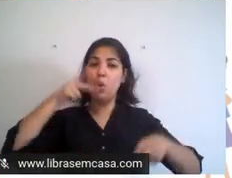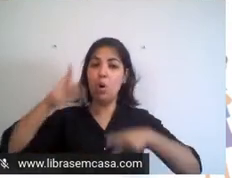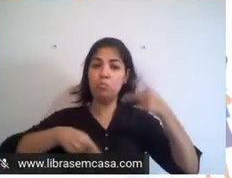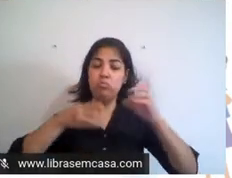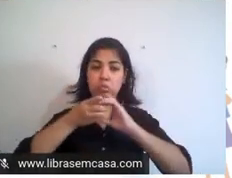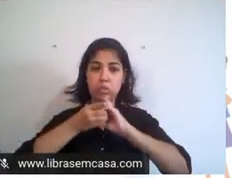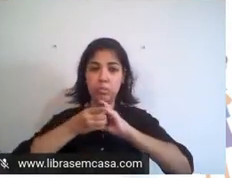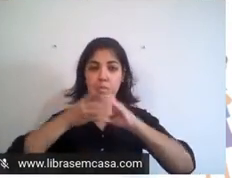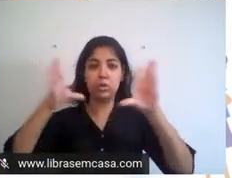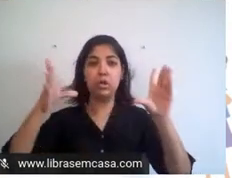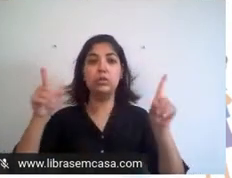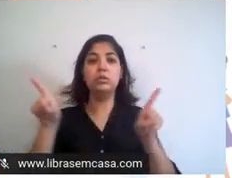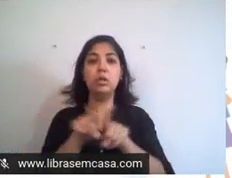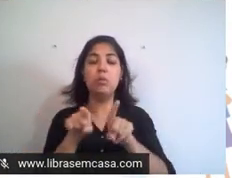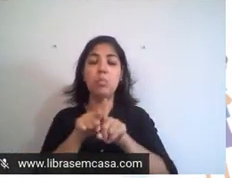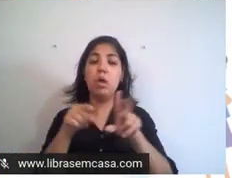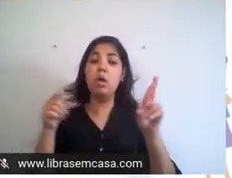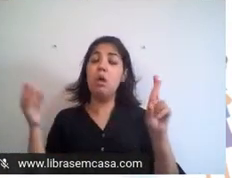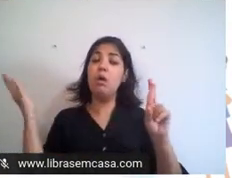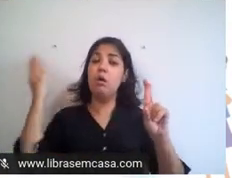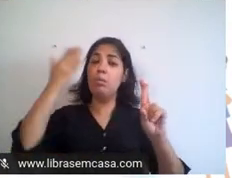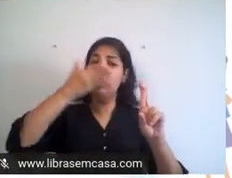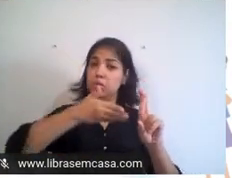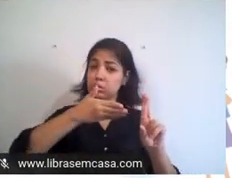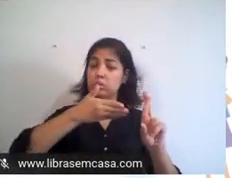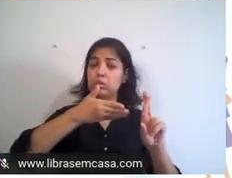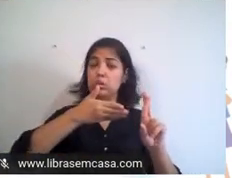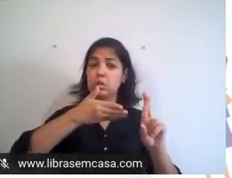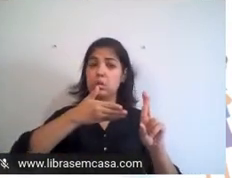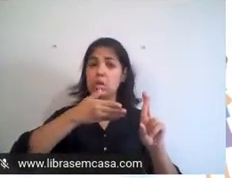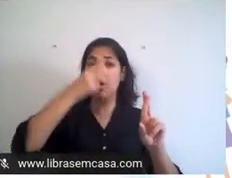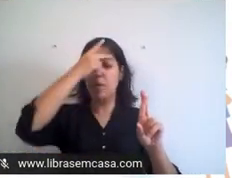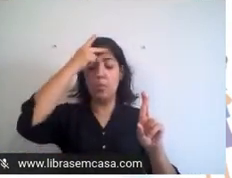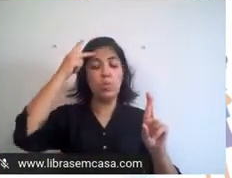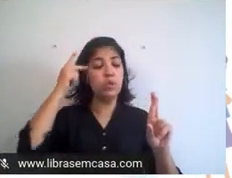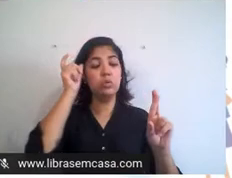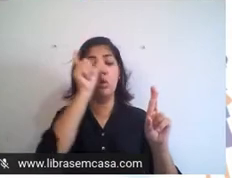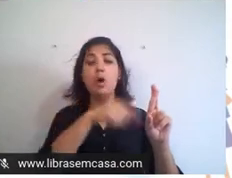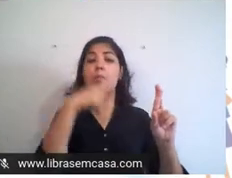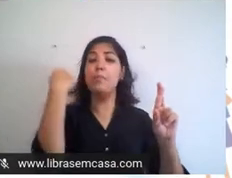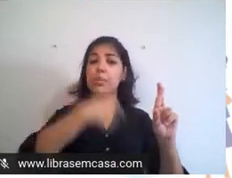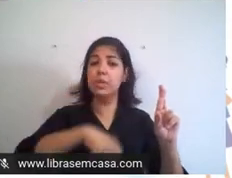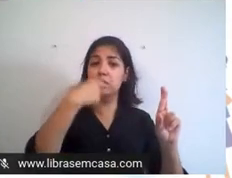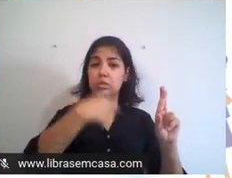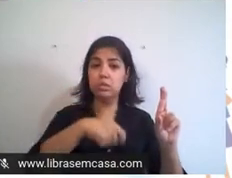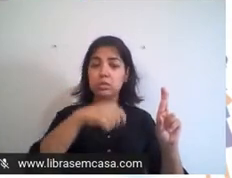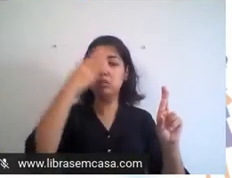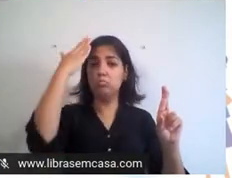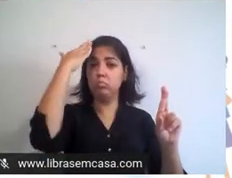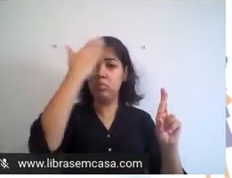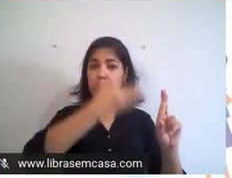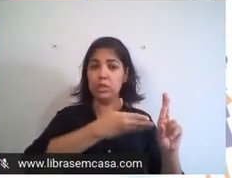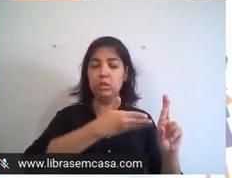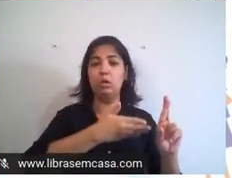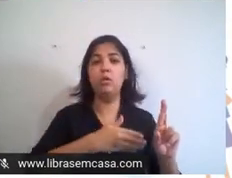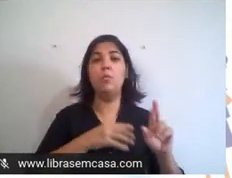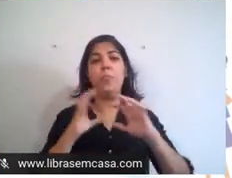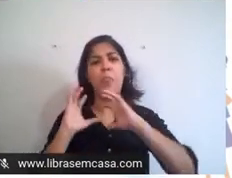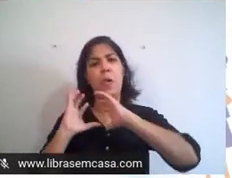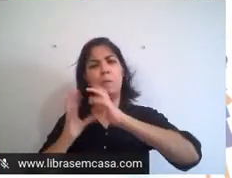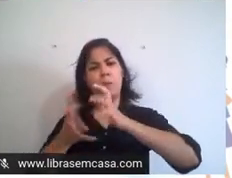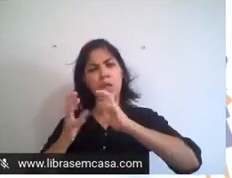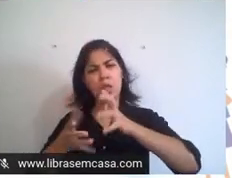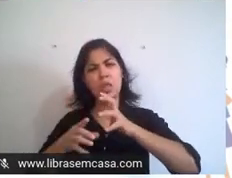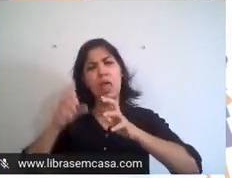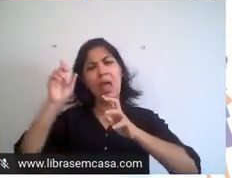popular, democrática e representativa de quem realmente precisa estar representado. Se nós compreendermos